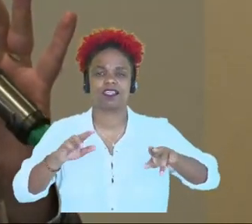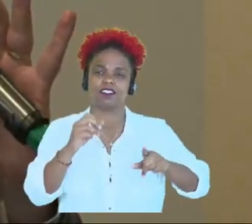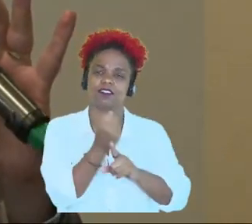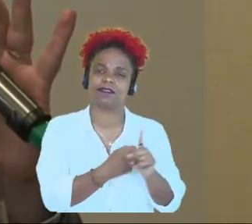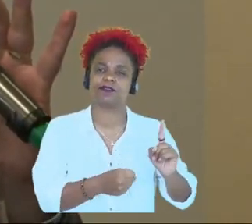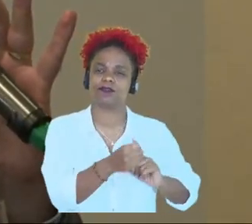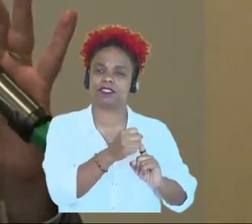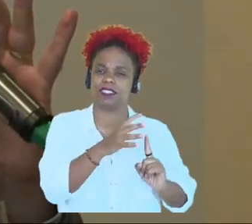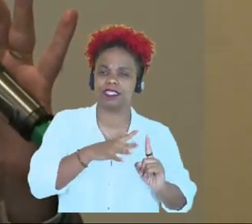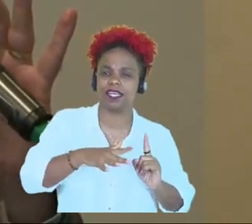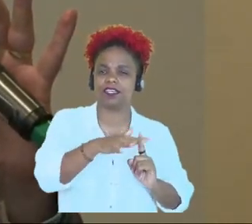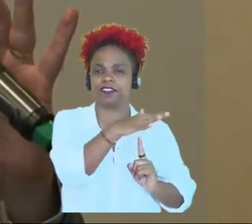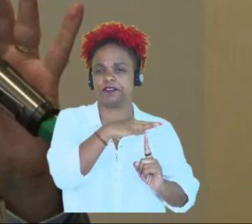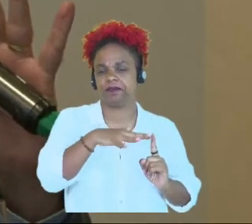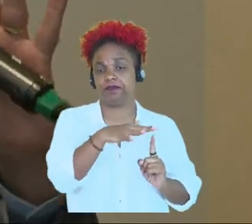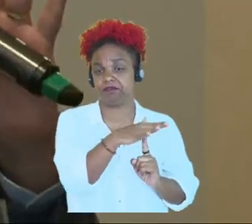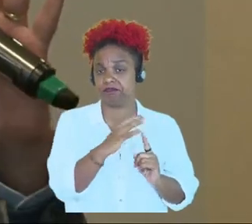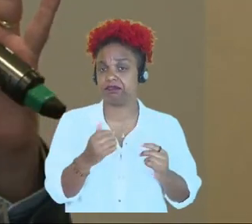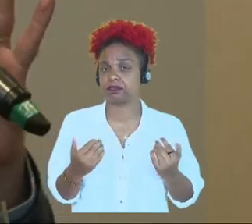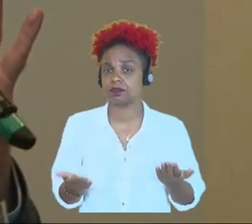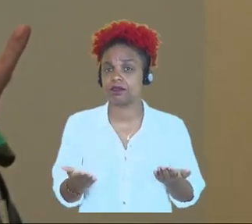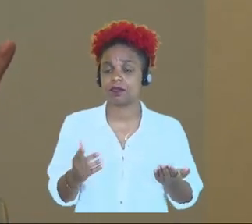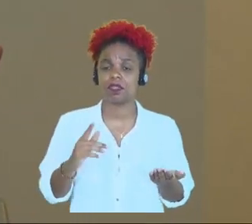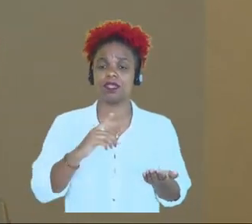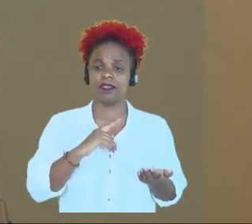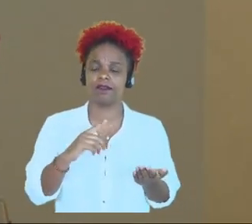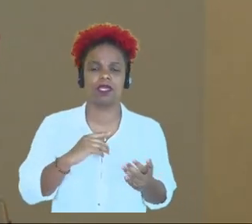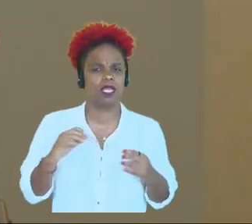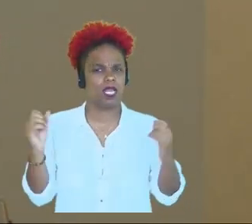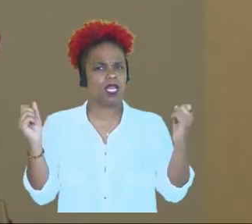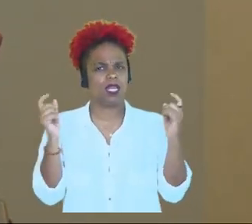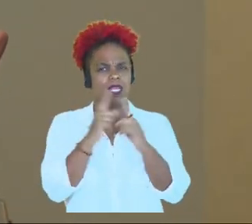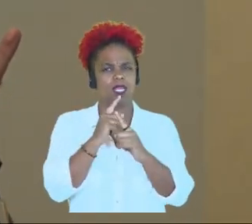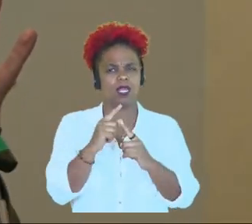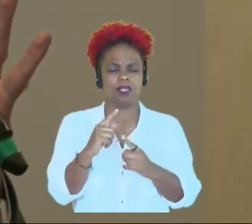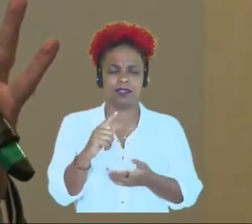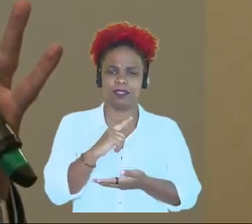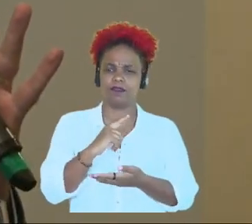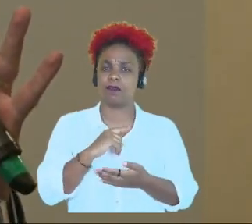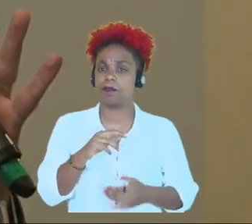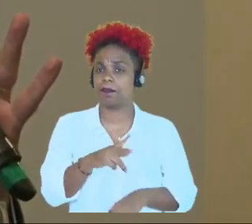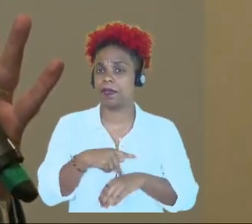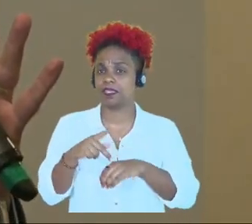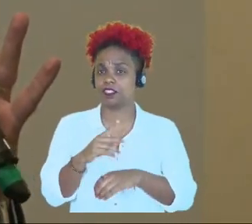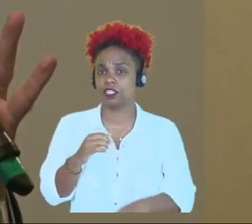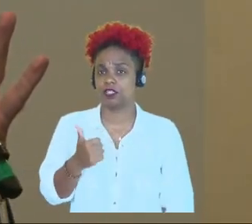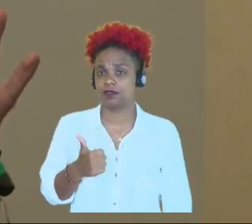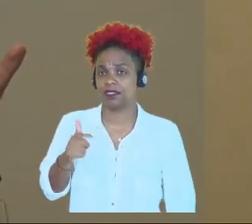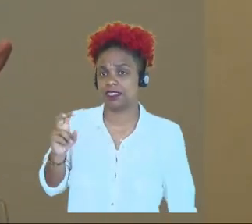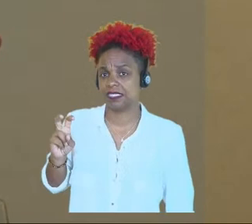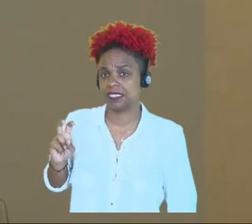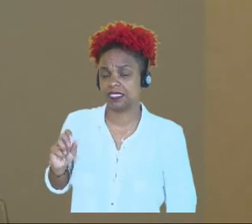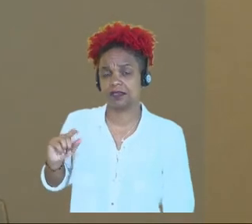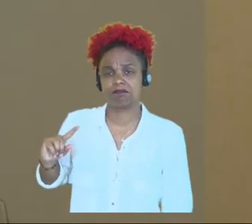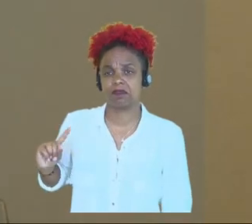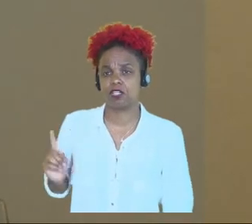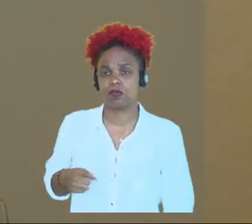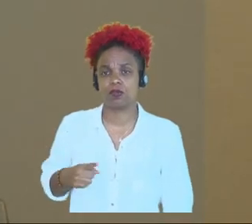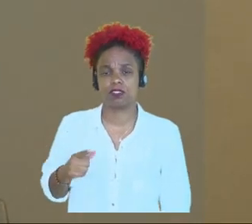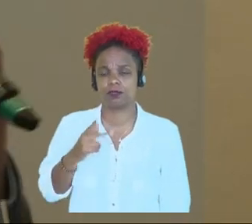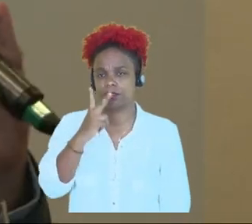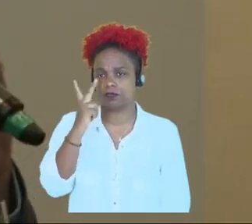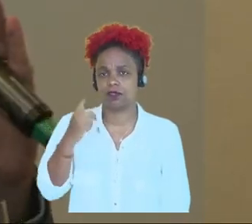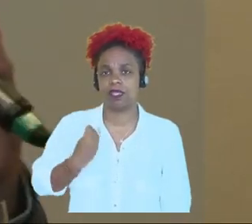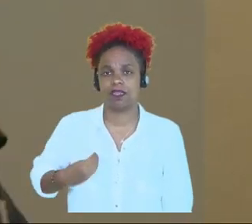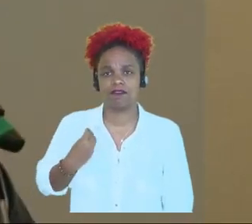sociedade. E que, justamente nessa figura complexa, ainda mais de um país com 215 milhões de habitantes, como é o Brasil,